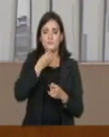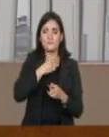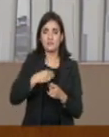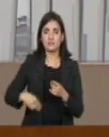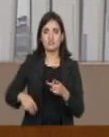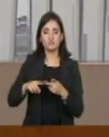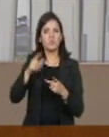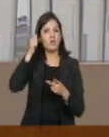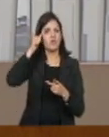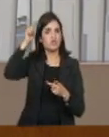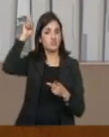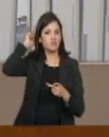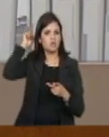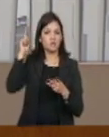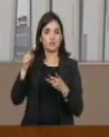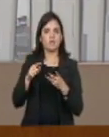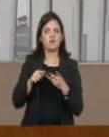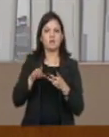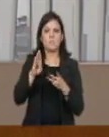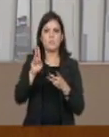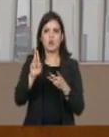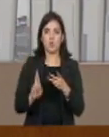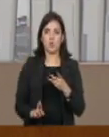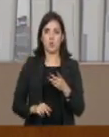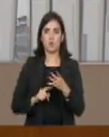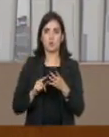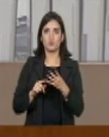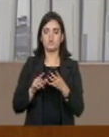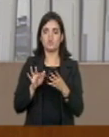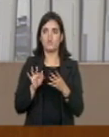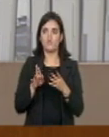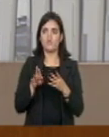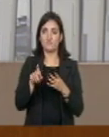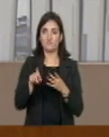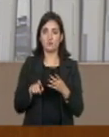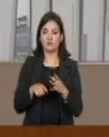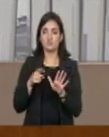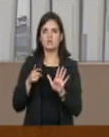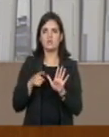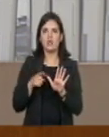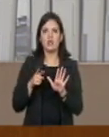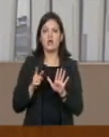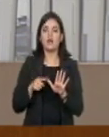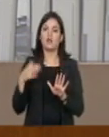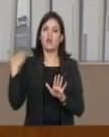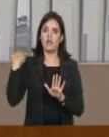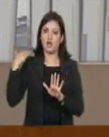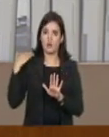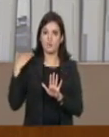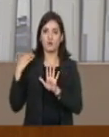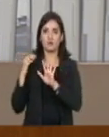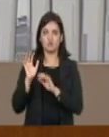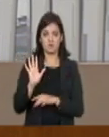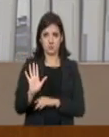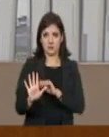Alexandre de Moraes, Luiz Roberto Barroso, Luiz Fux e Carmen Lúcia, que a